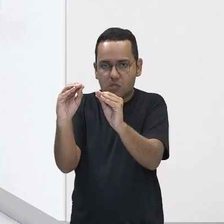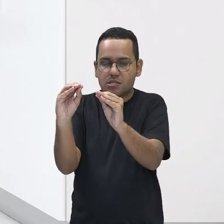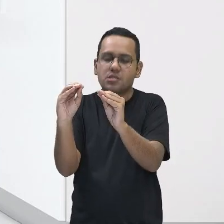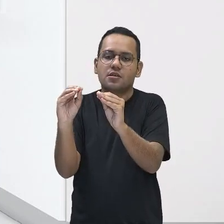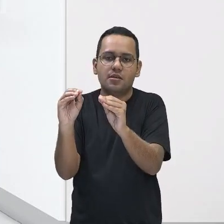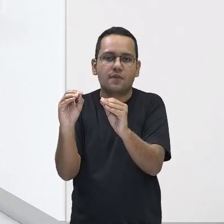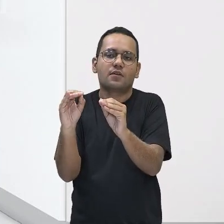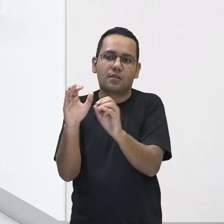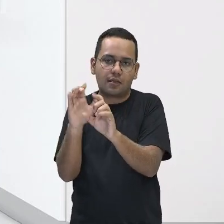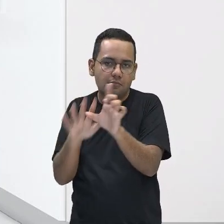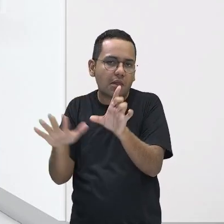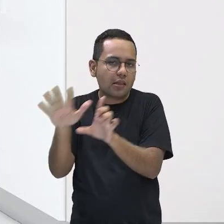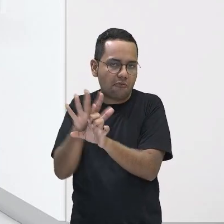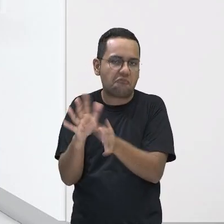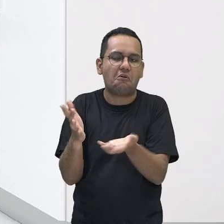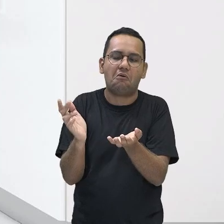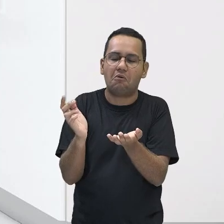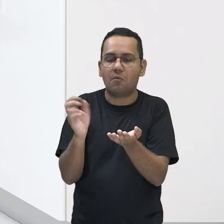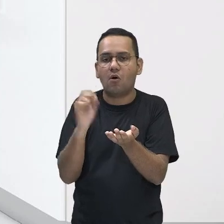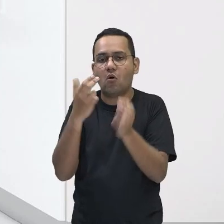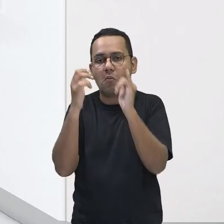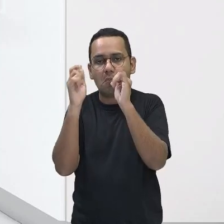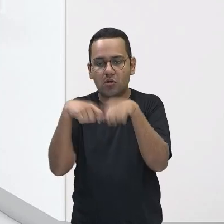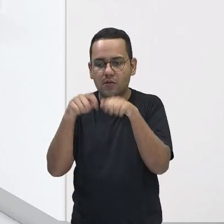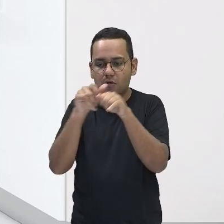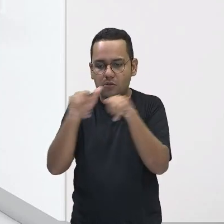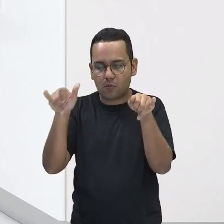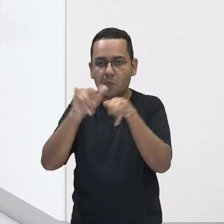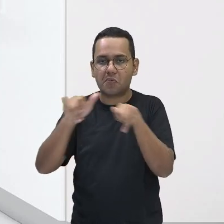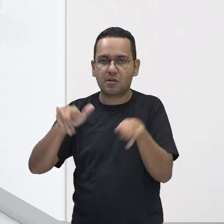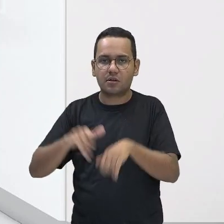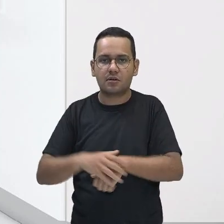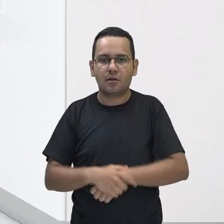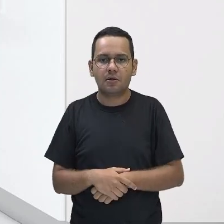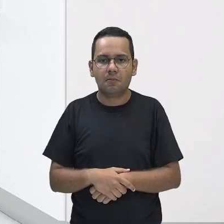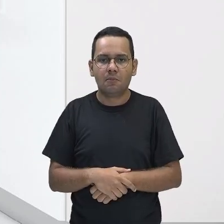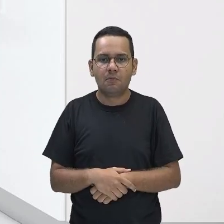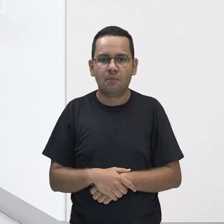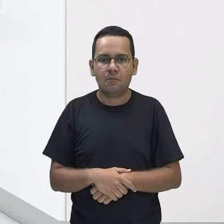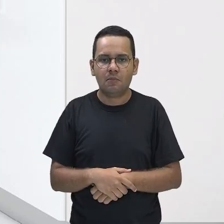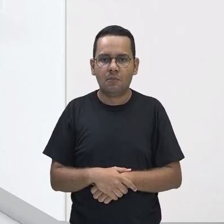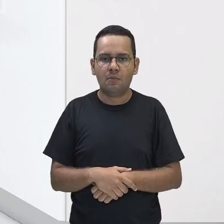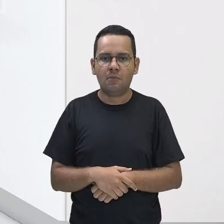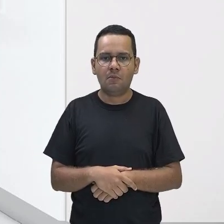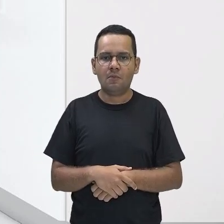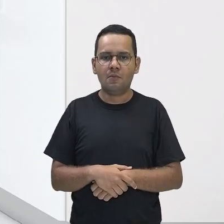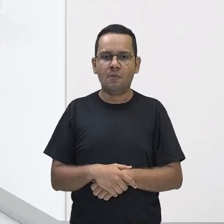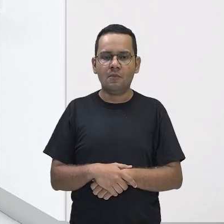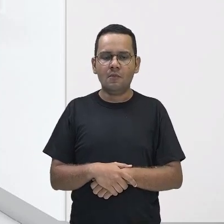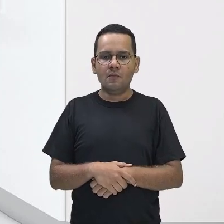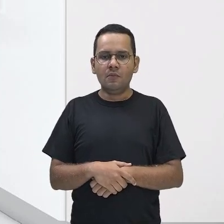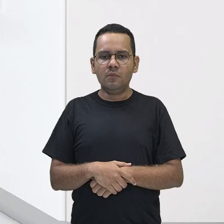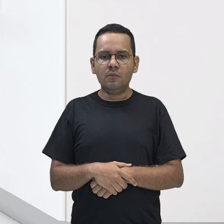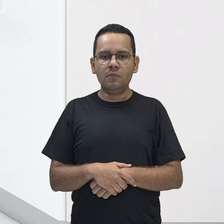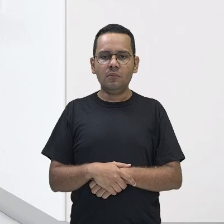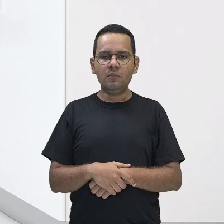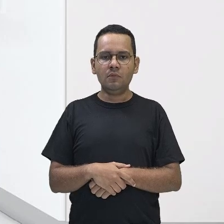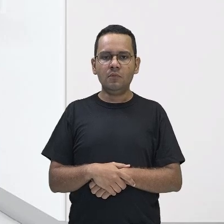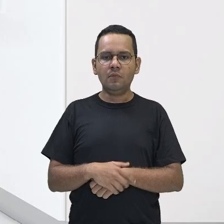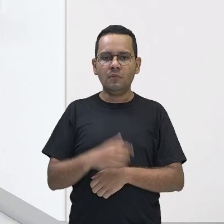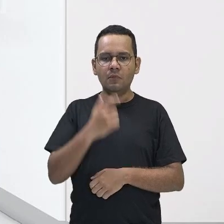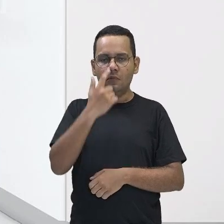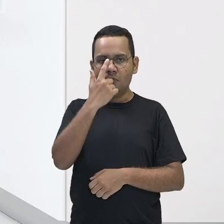comunicação e reprodução ali desses dados que são adotados pelos pesquisadores. Tá? Todos